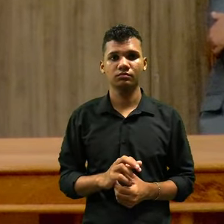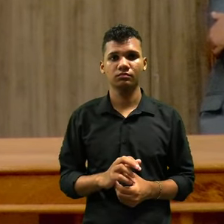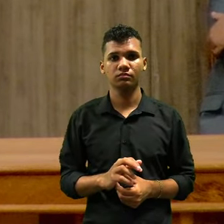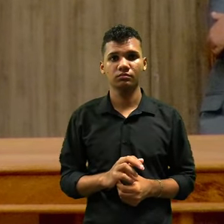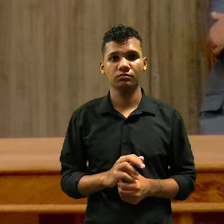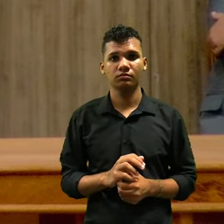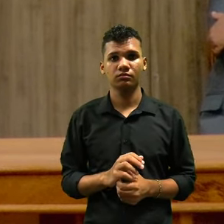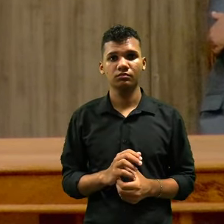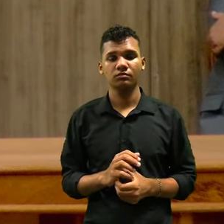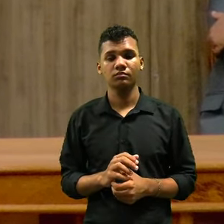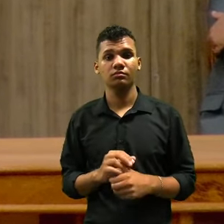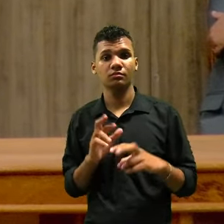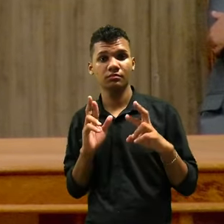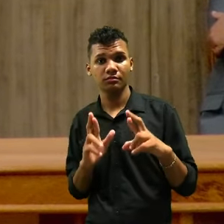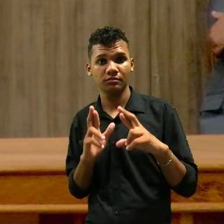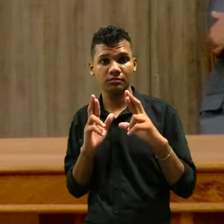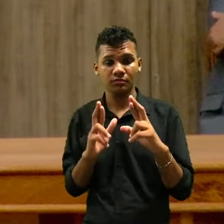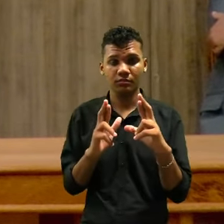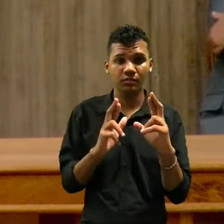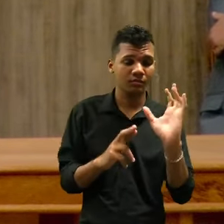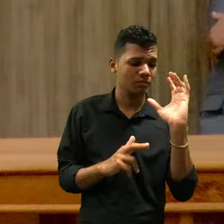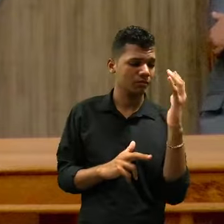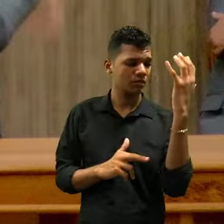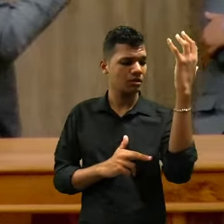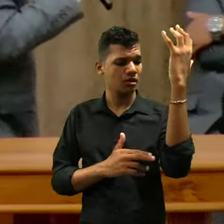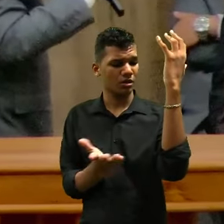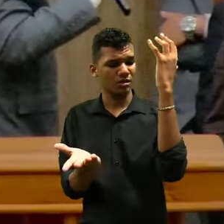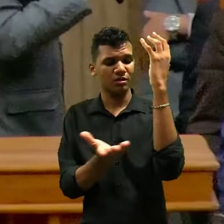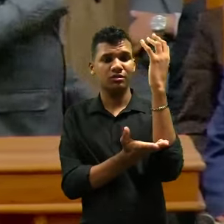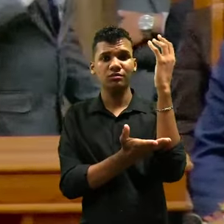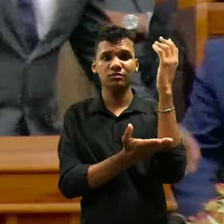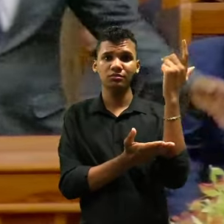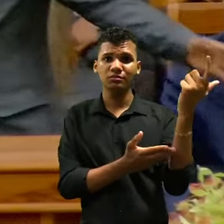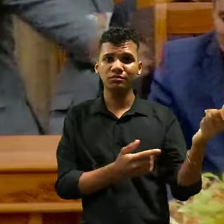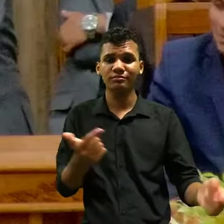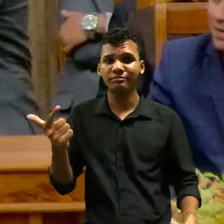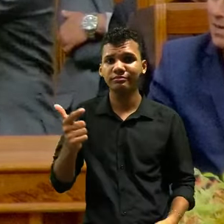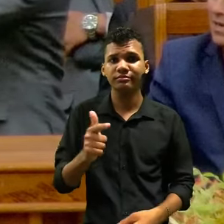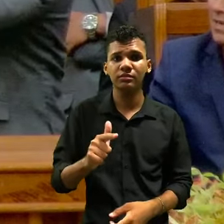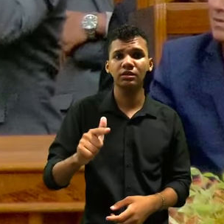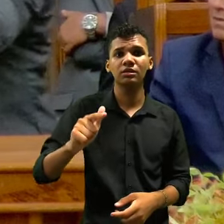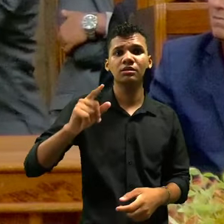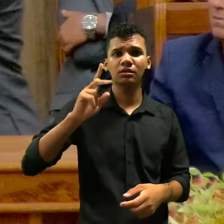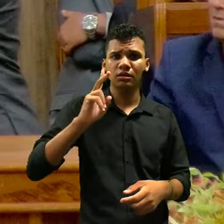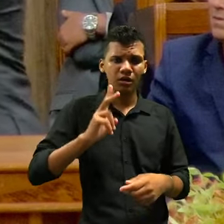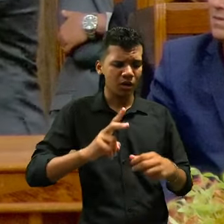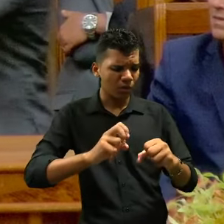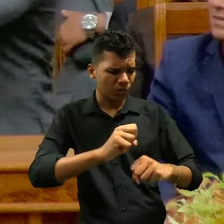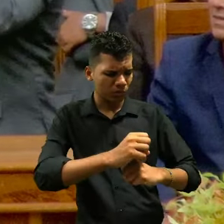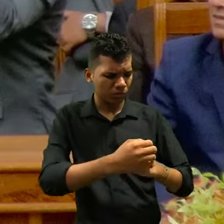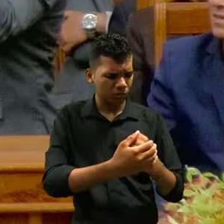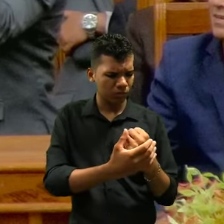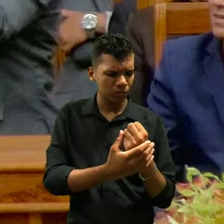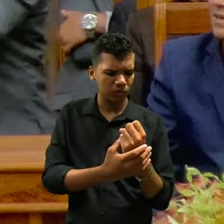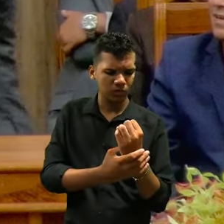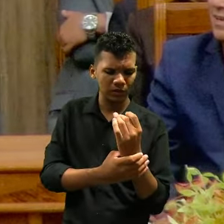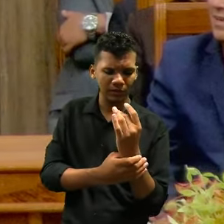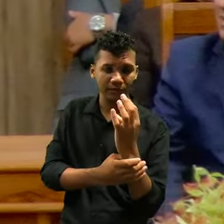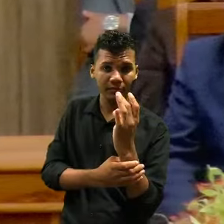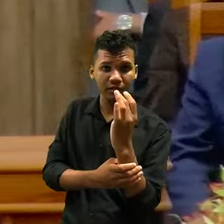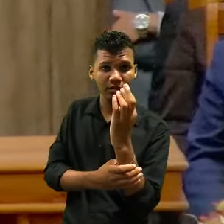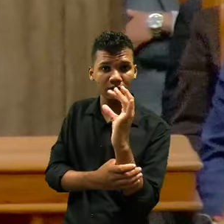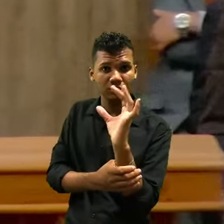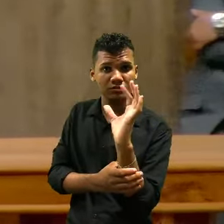esperança para árvore cortada novamente crescerá